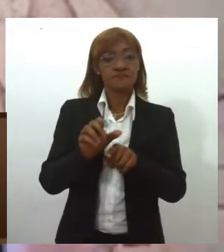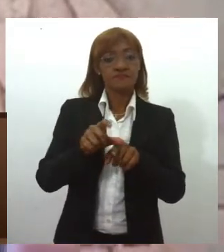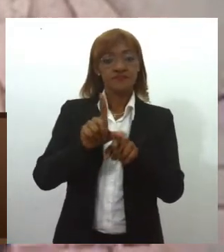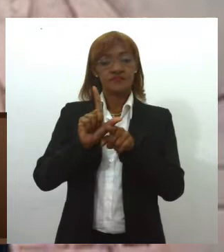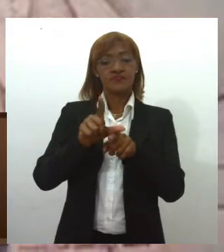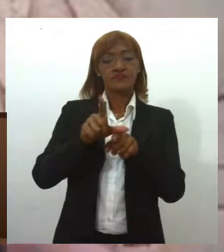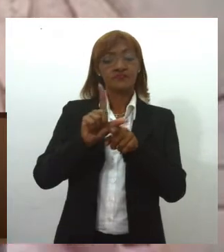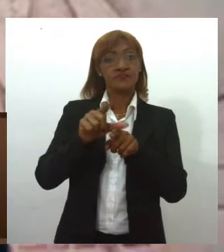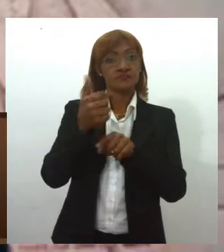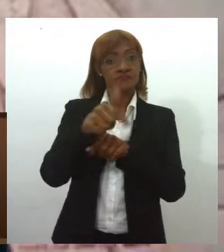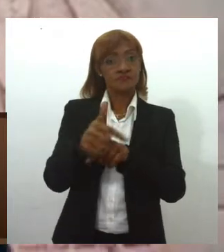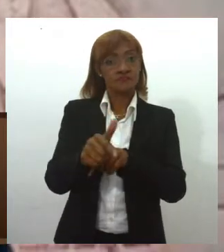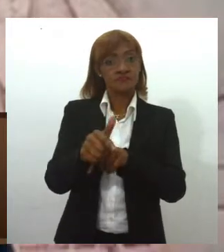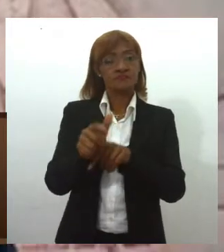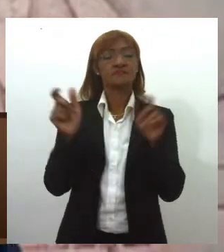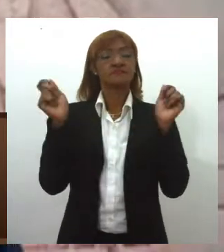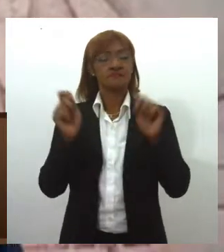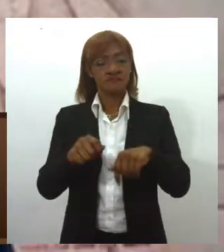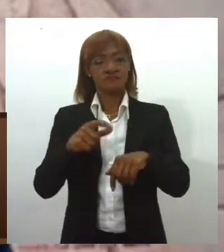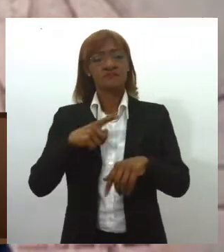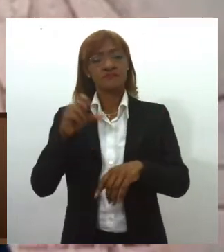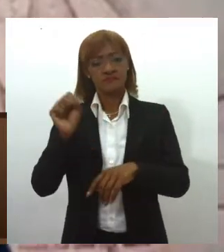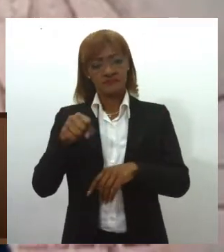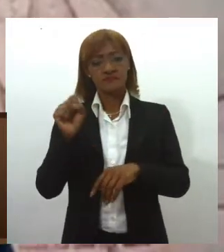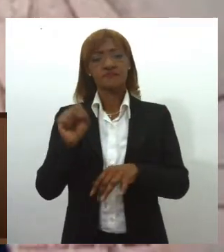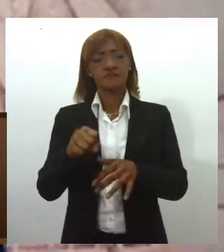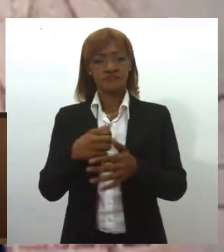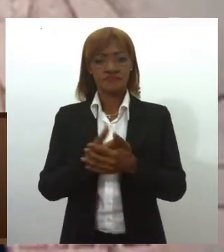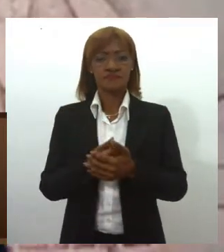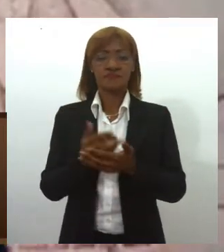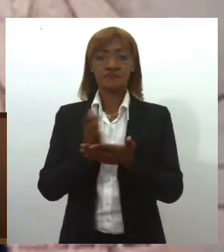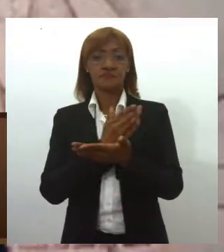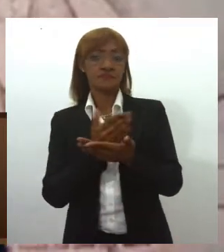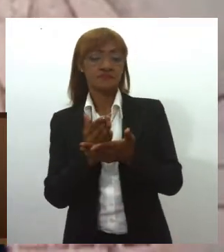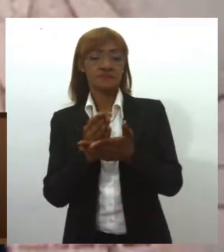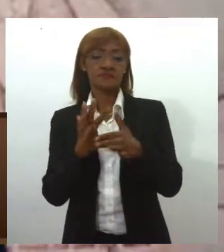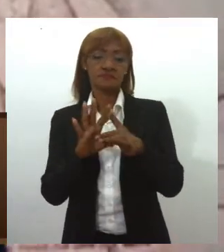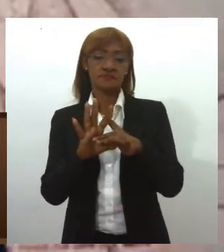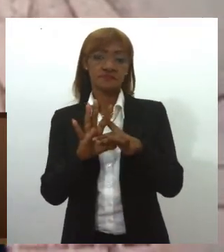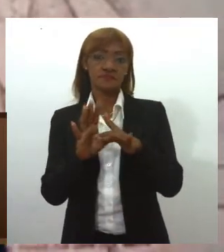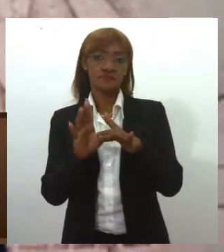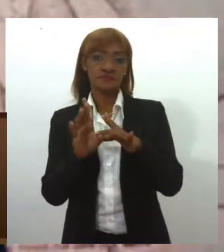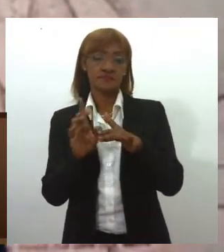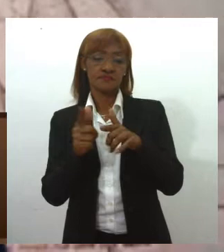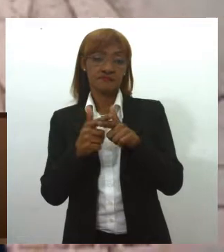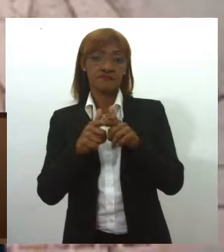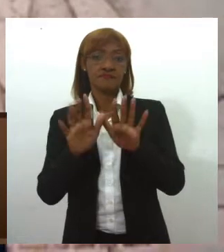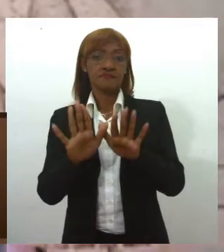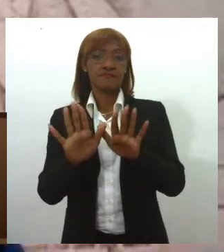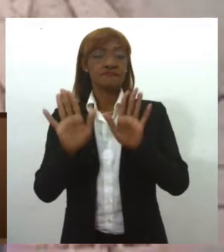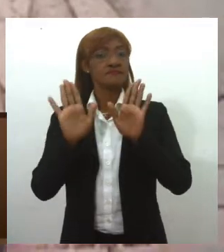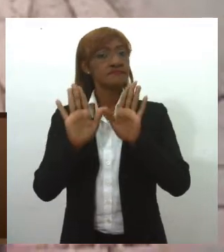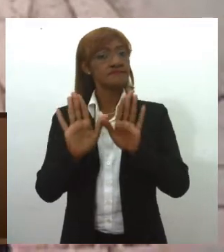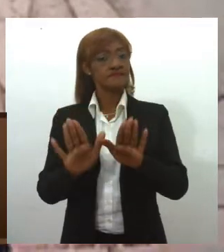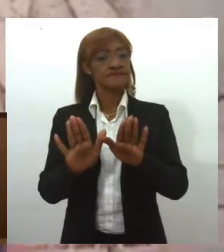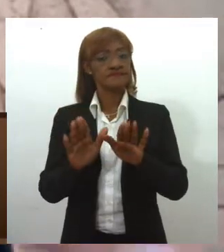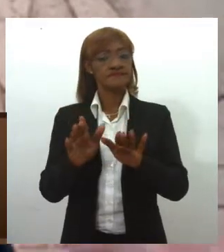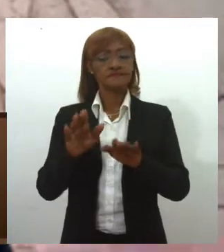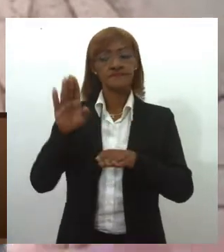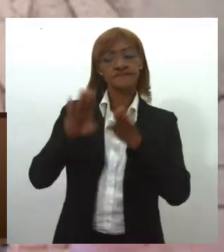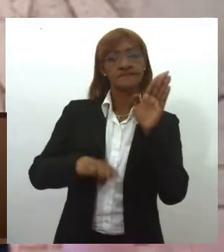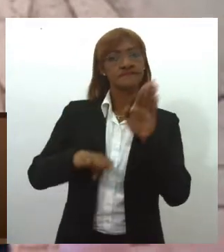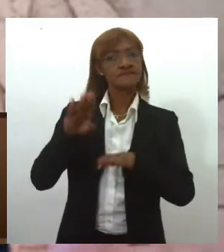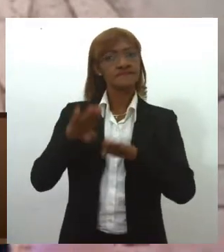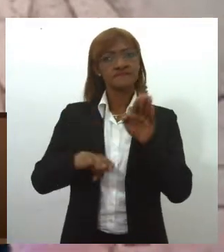essa chance de acontecer, né, esses efeitos colaterais, mas na maioria das vezes esses